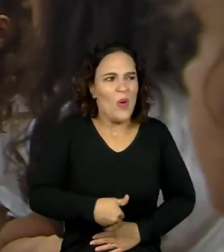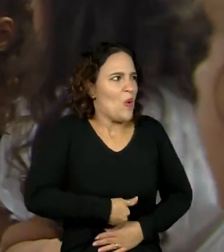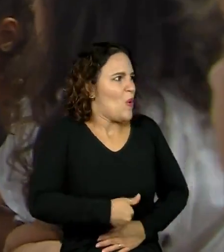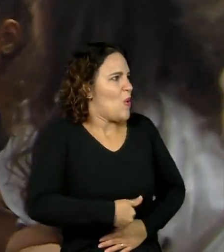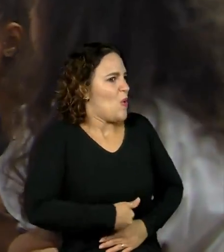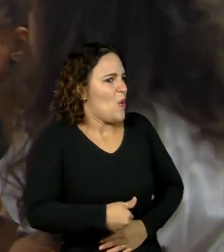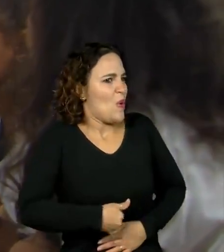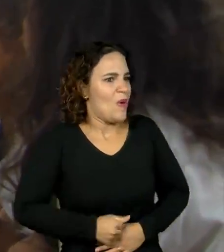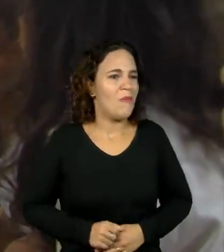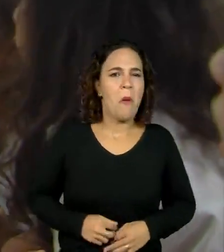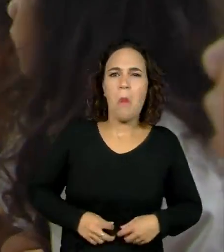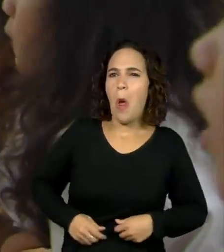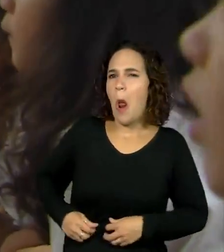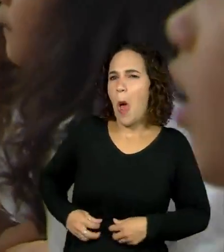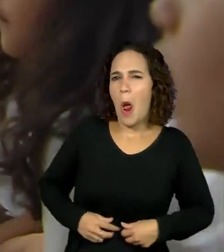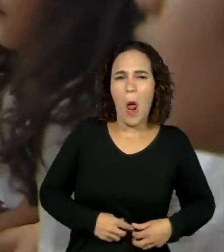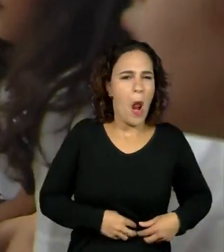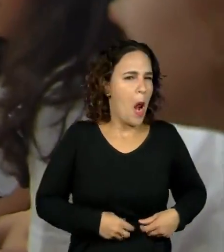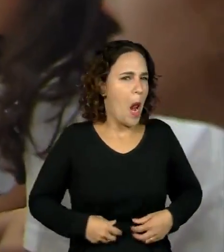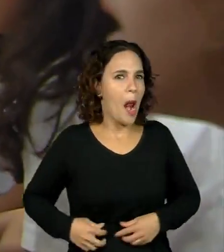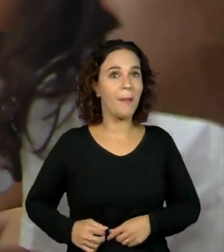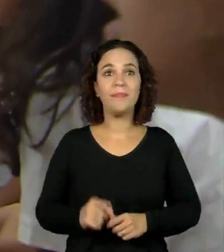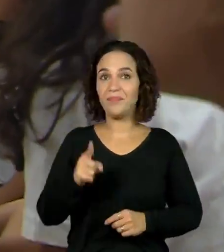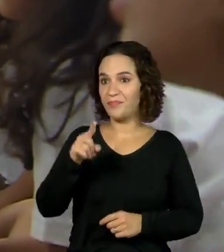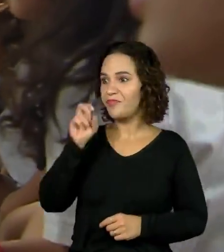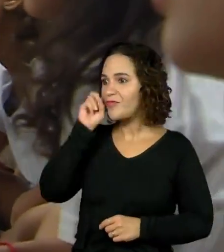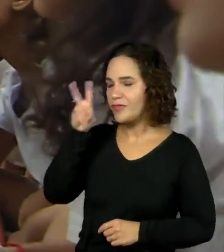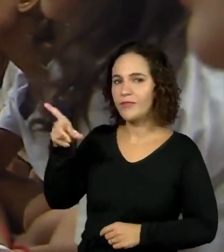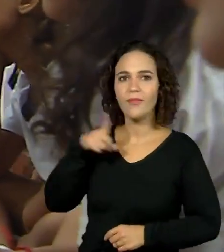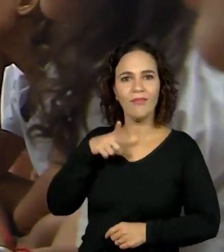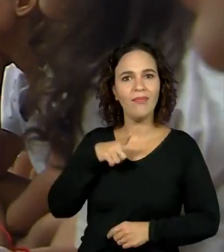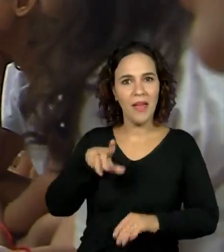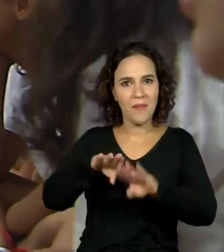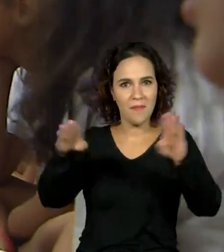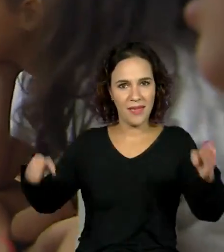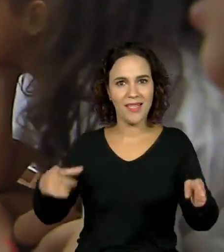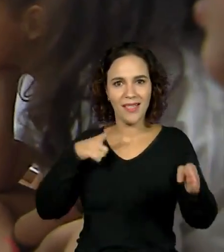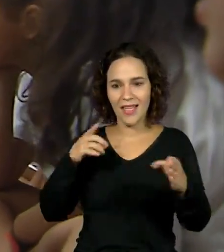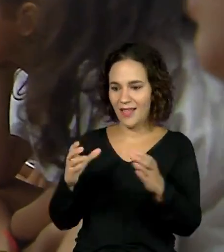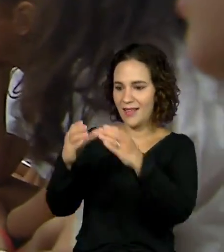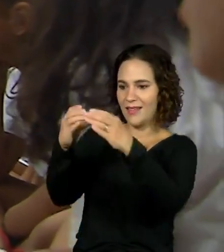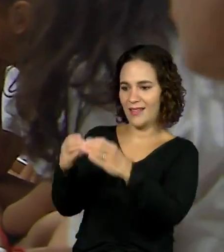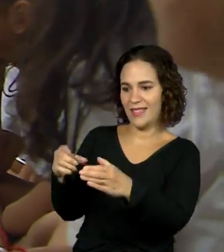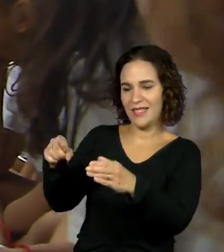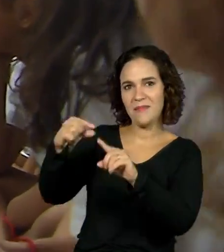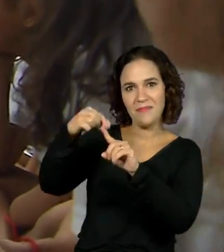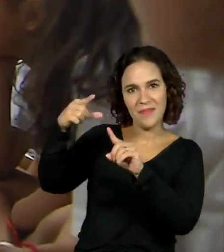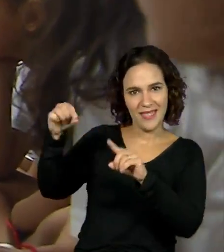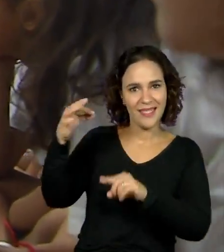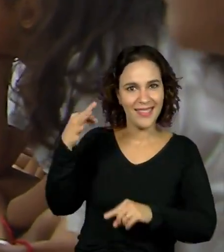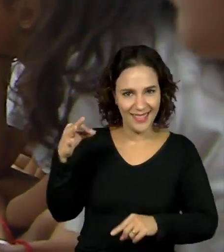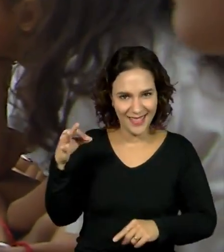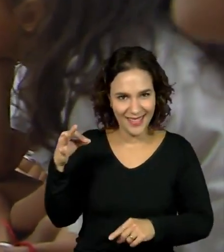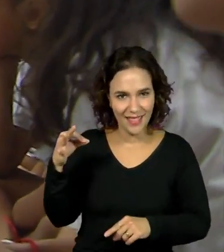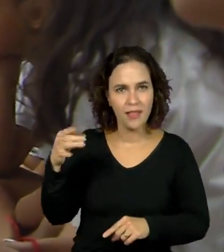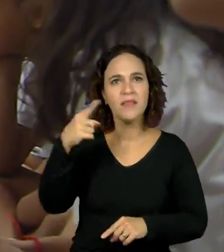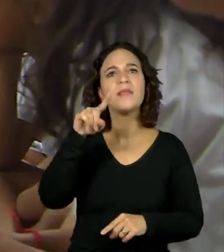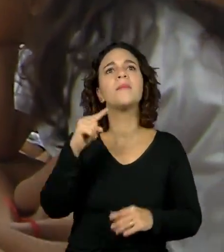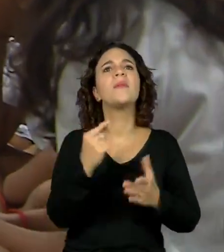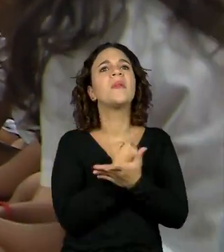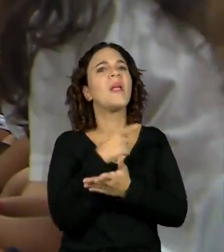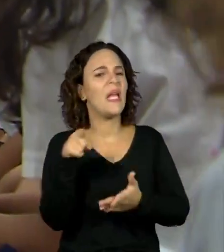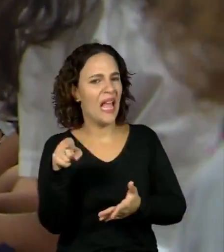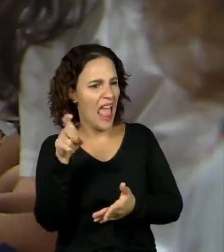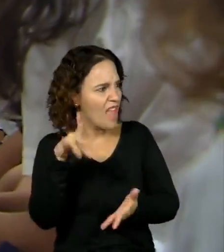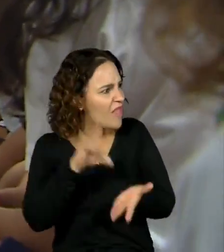Vocês vão ver que lá na mesa, ontem tinha vasinho, não tinha? que vocês perguntaram, isso